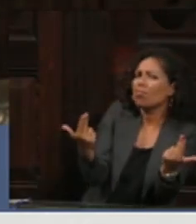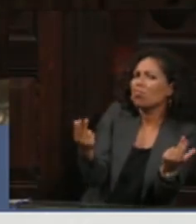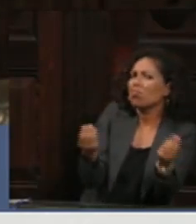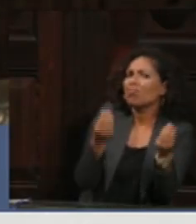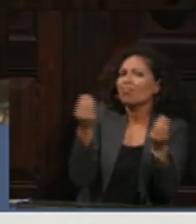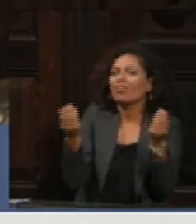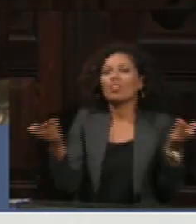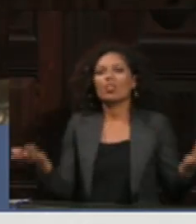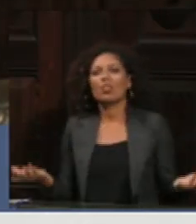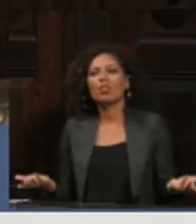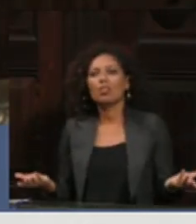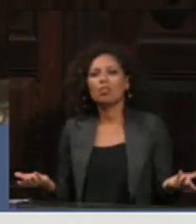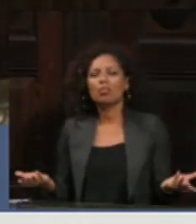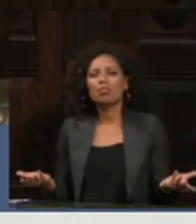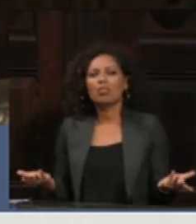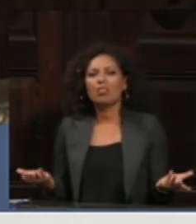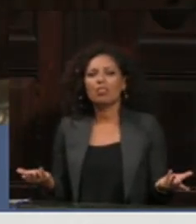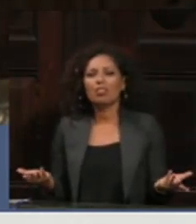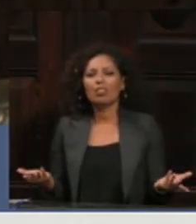ficou